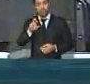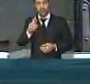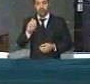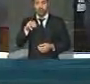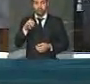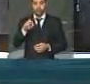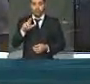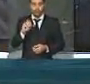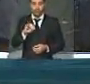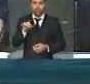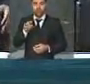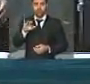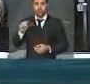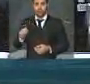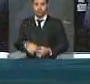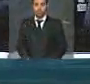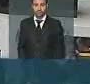Jucá